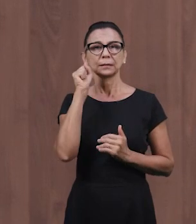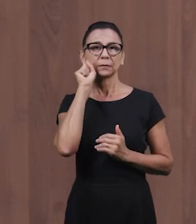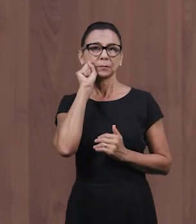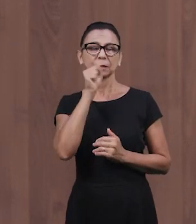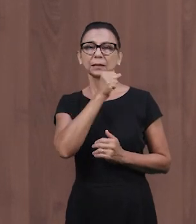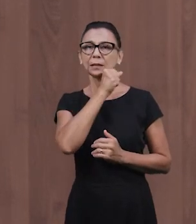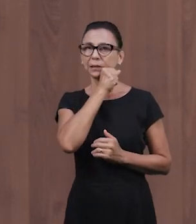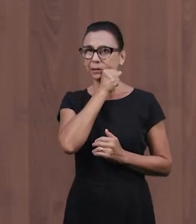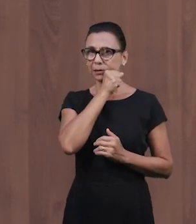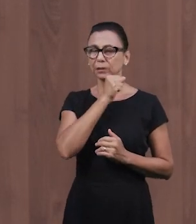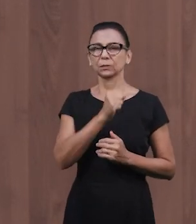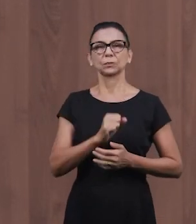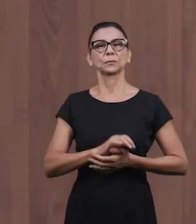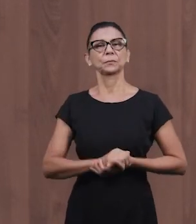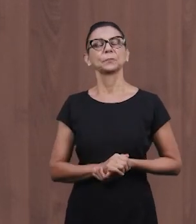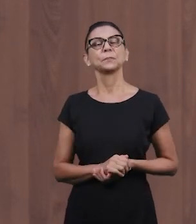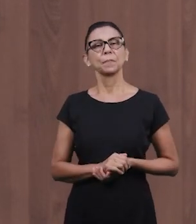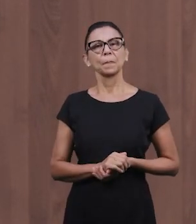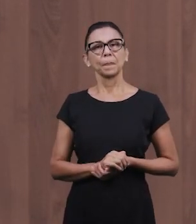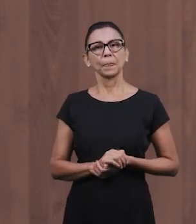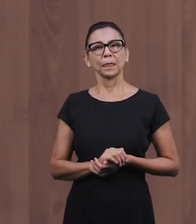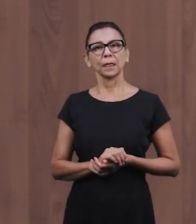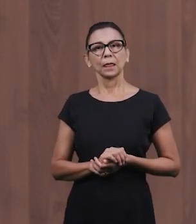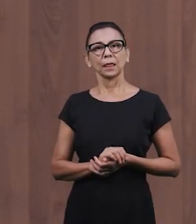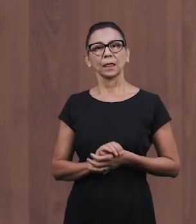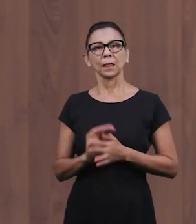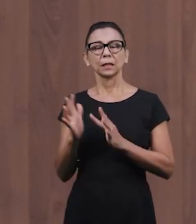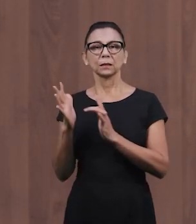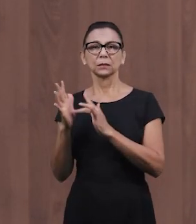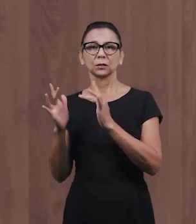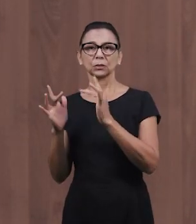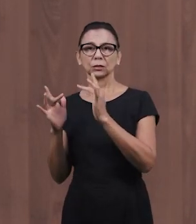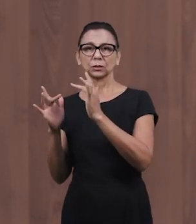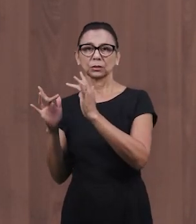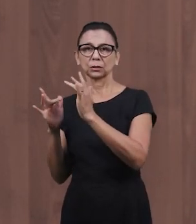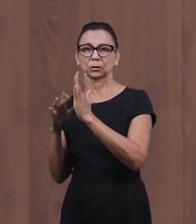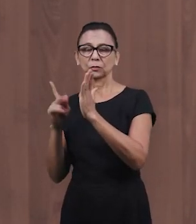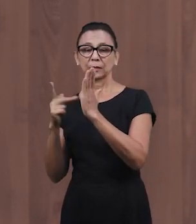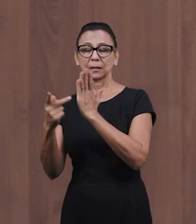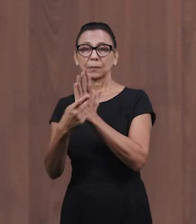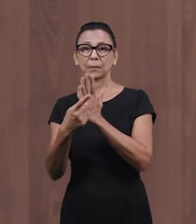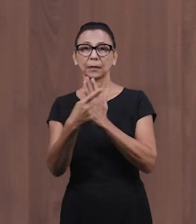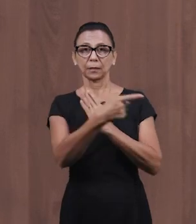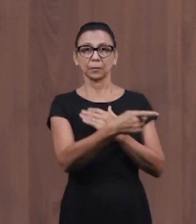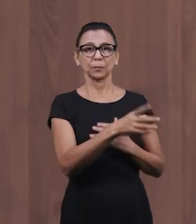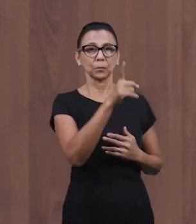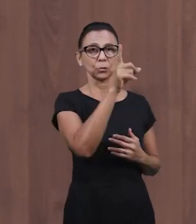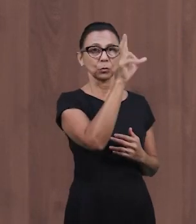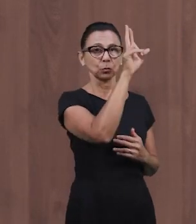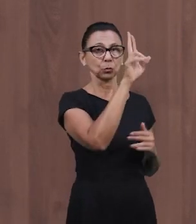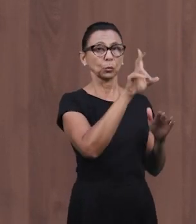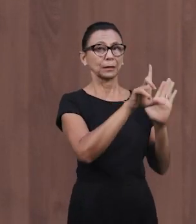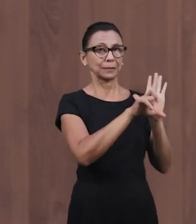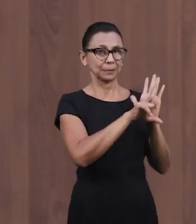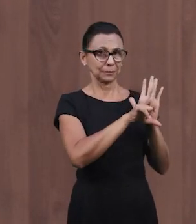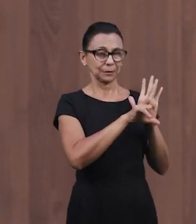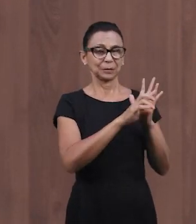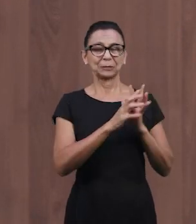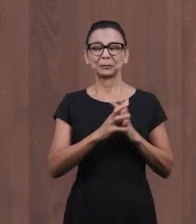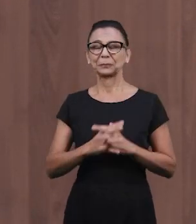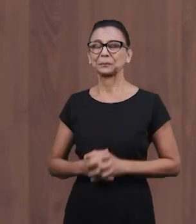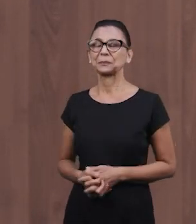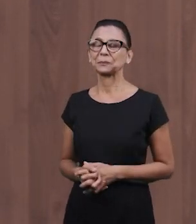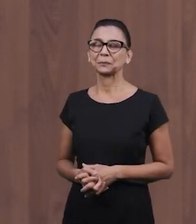ali quando ele transmite essa parábola para um doutor da lei. E vamos então às nossas perguntas de